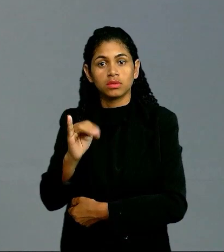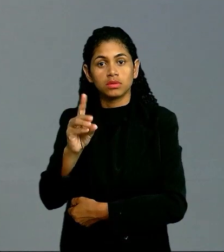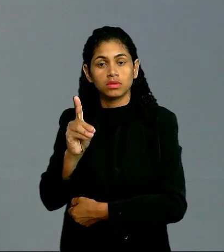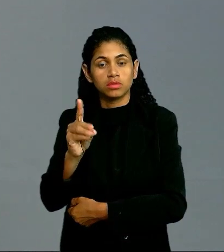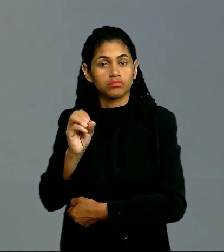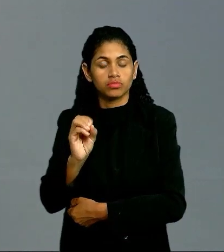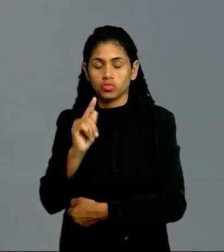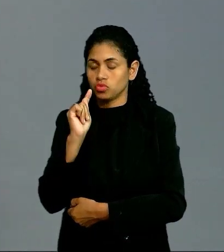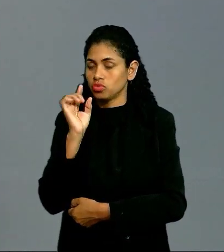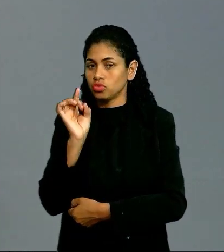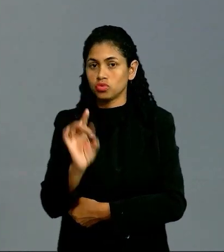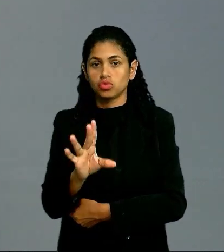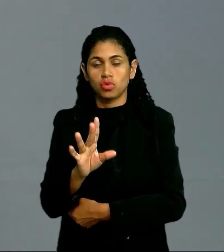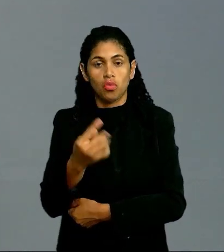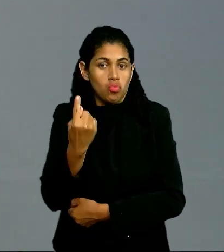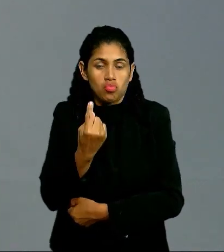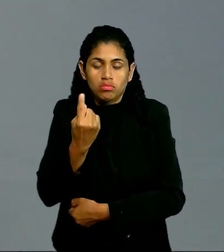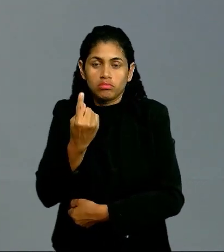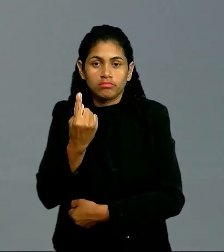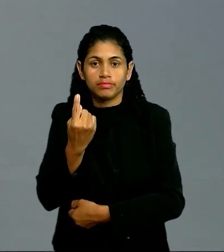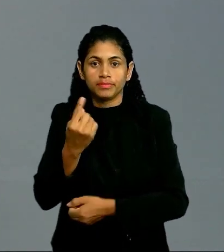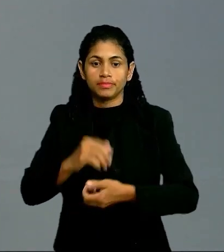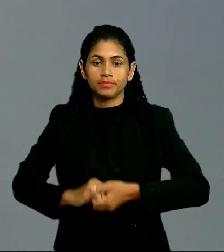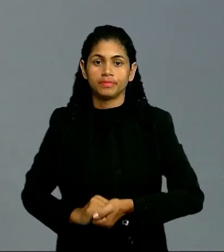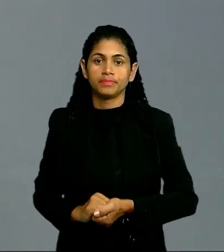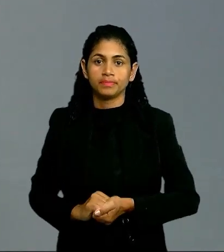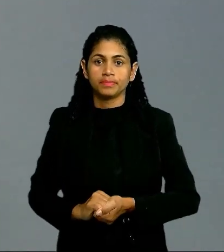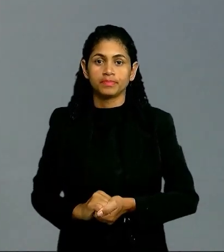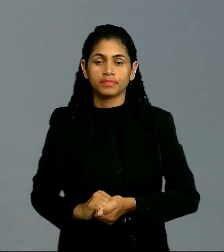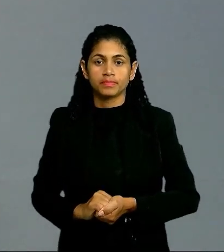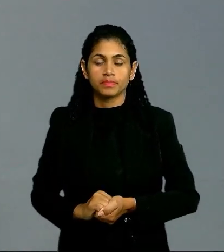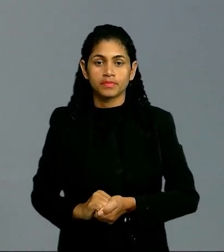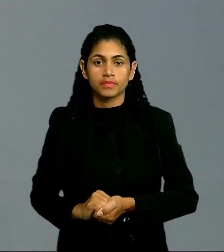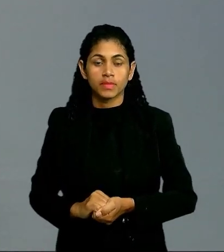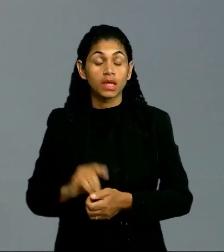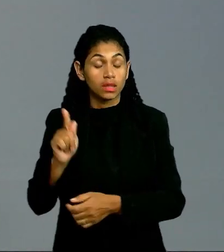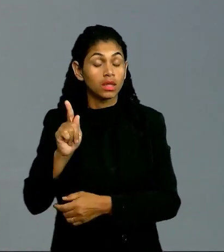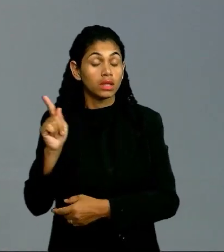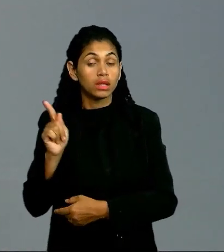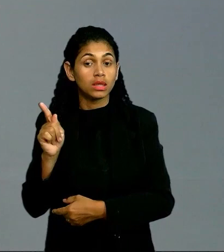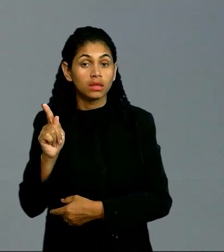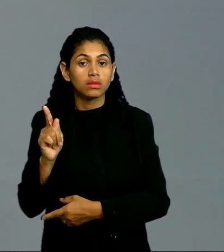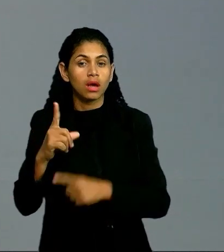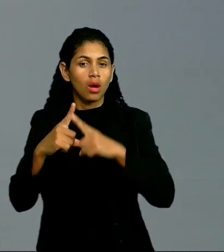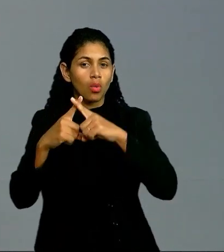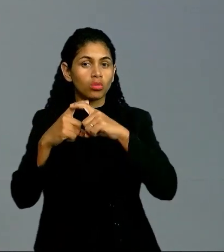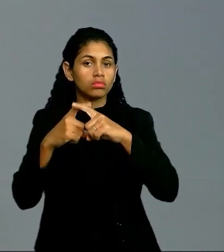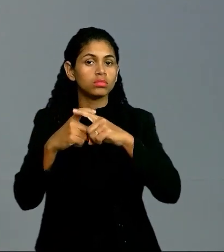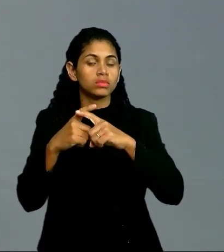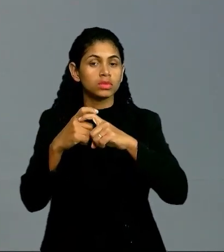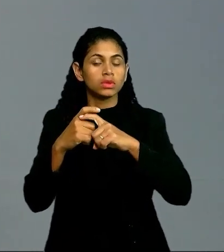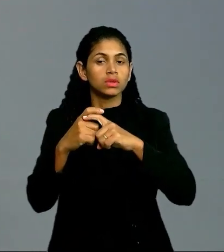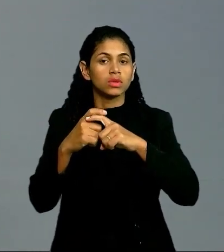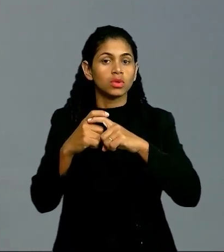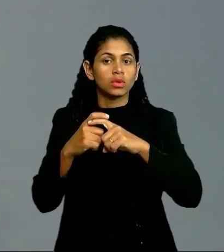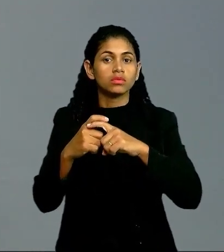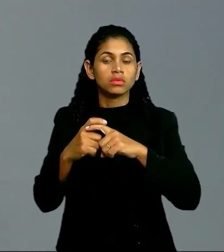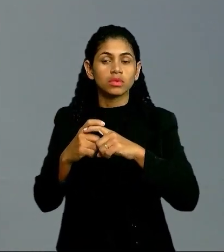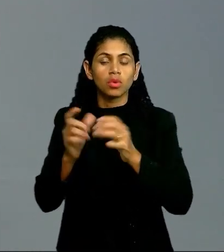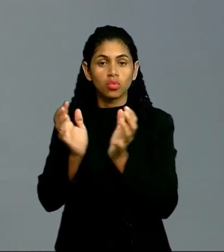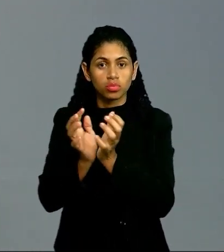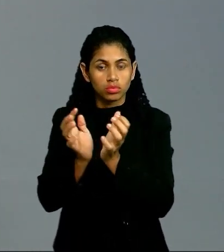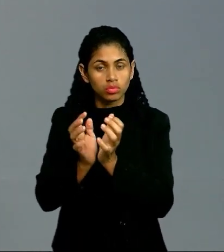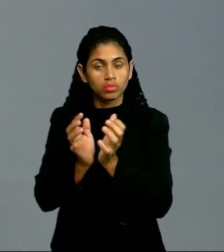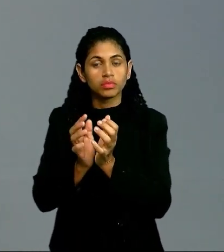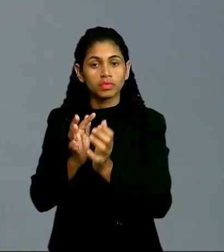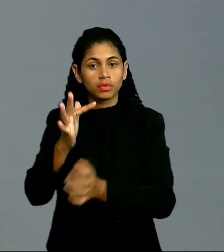partido é permitido, que no caso é o partido desse líder. No caso lá do nazismo, vai ser o partido